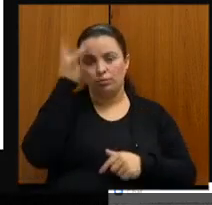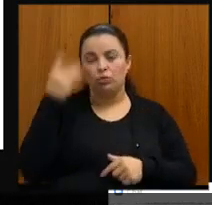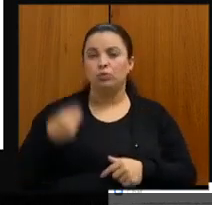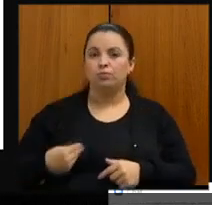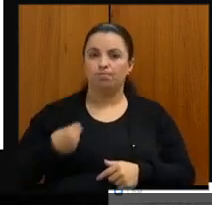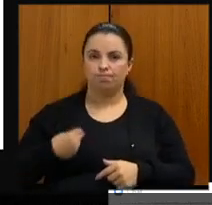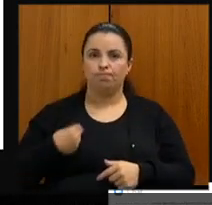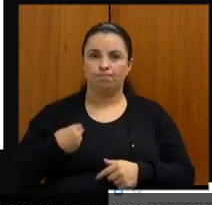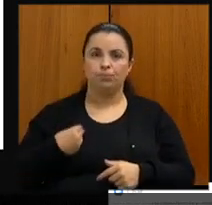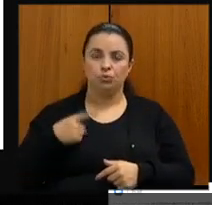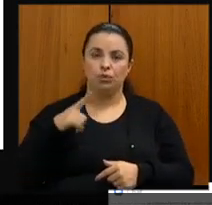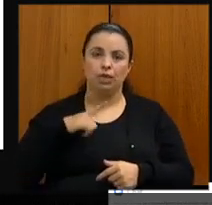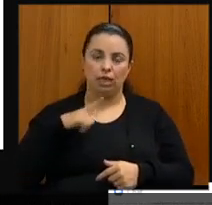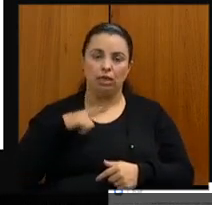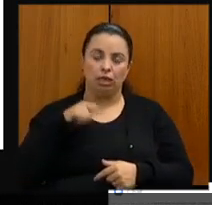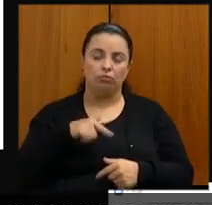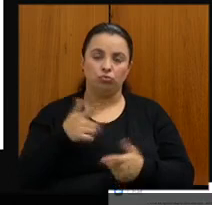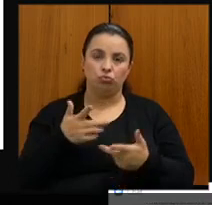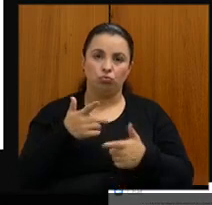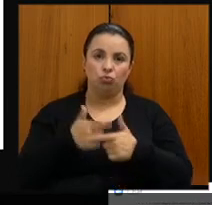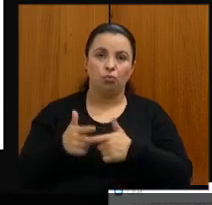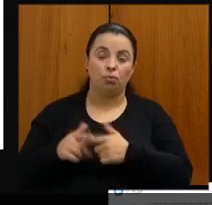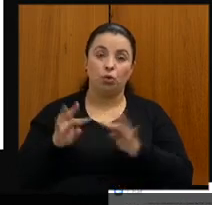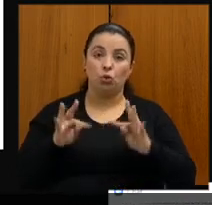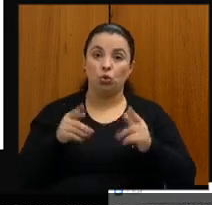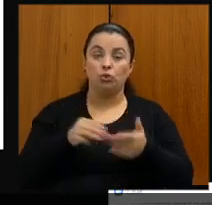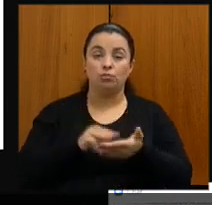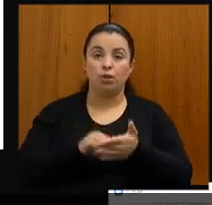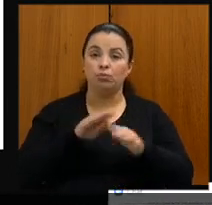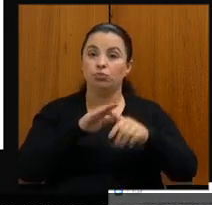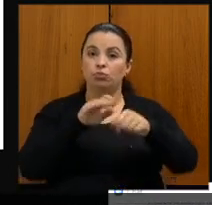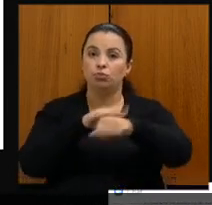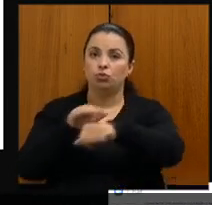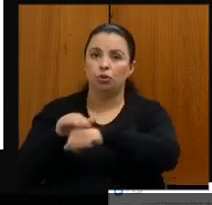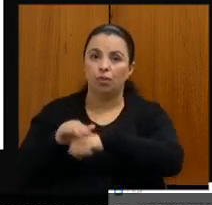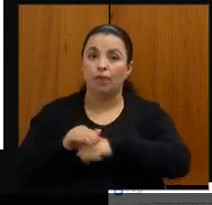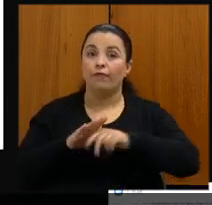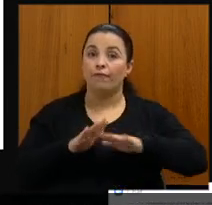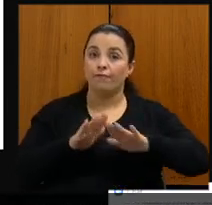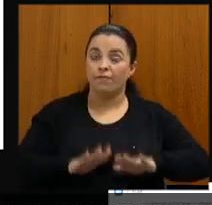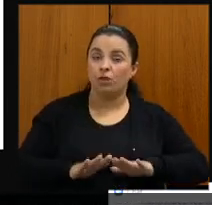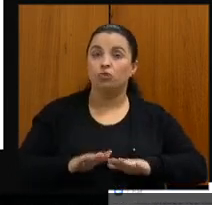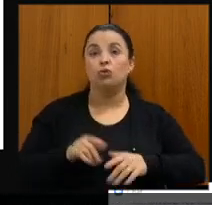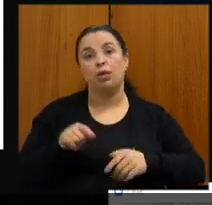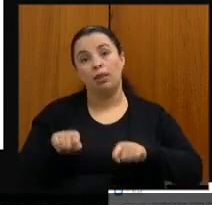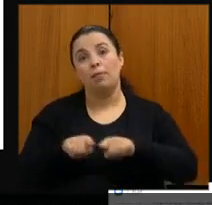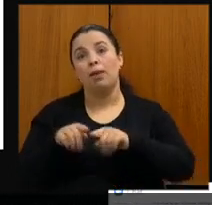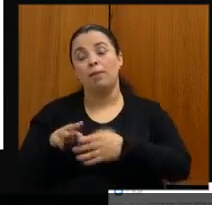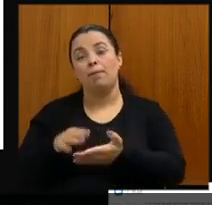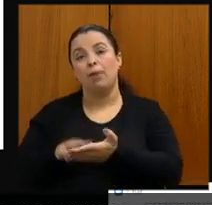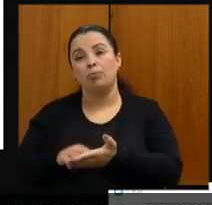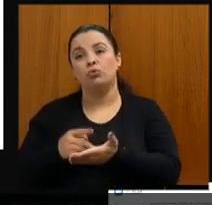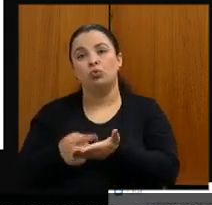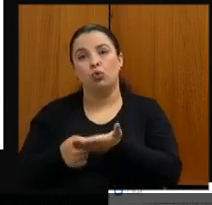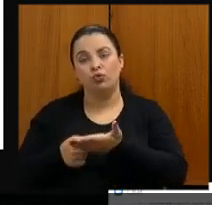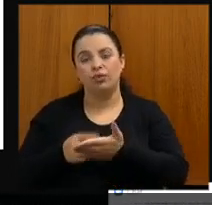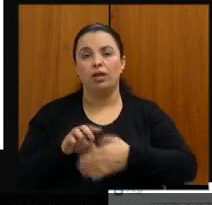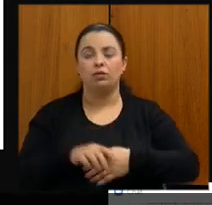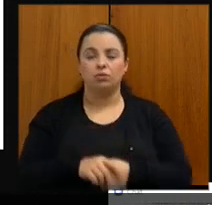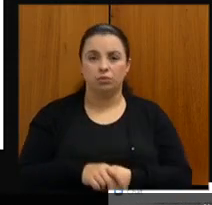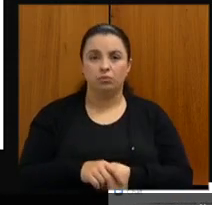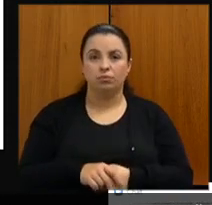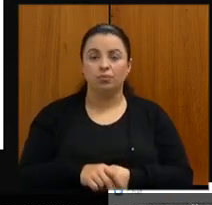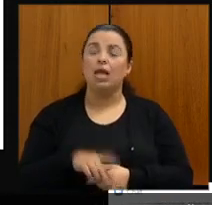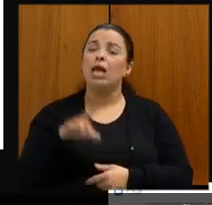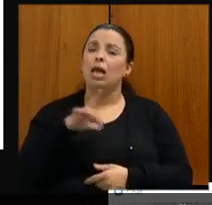e todos os membros são convocados os membros fixos e os membros convidados Oi e aí